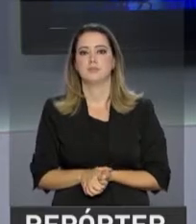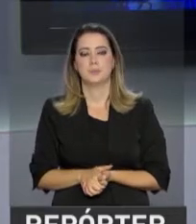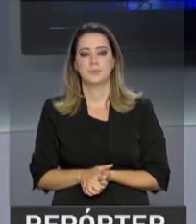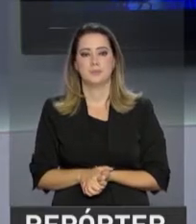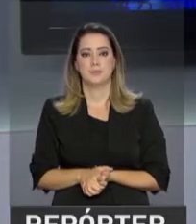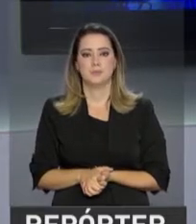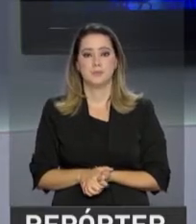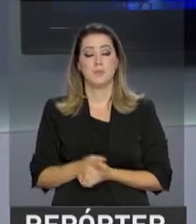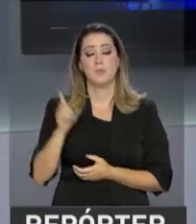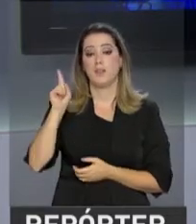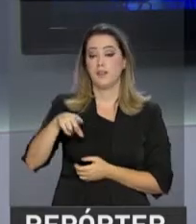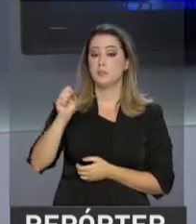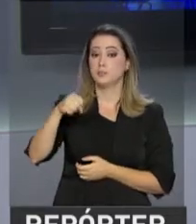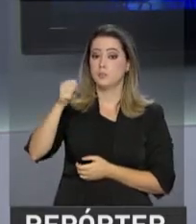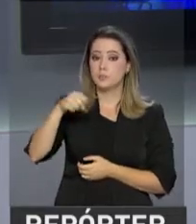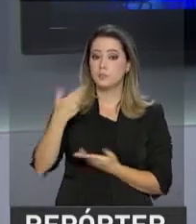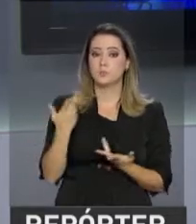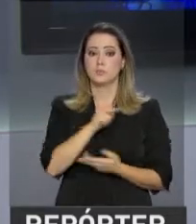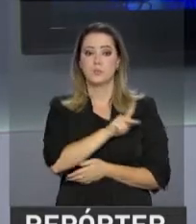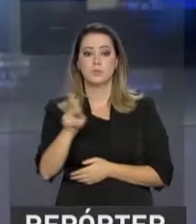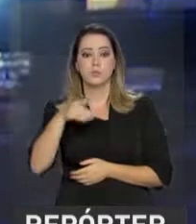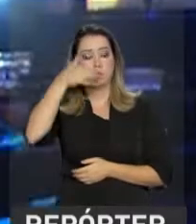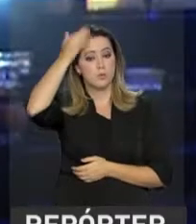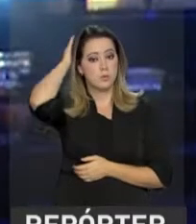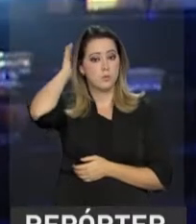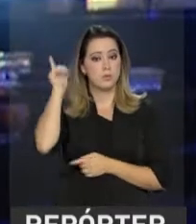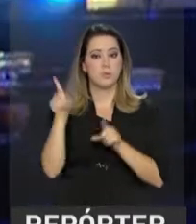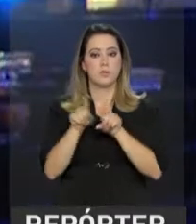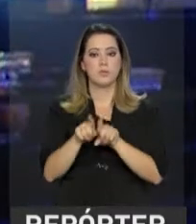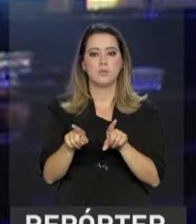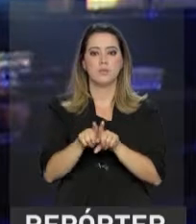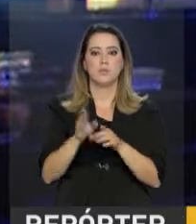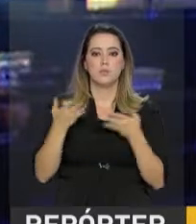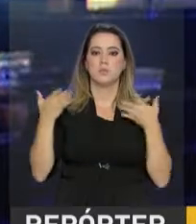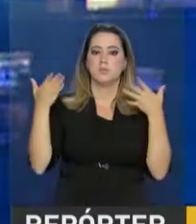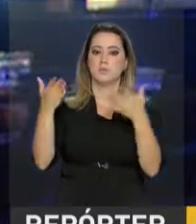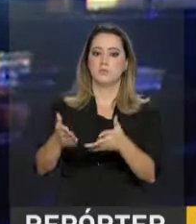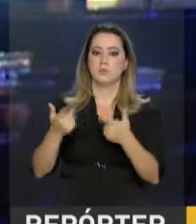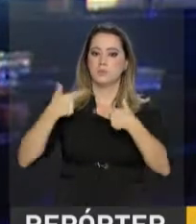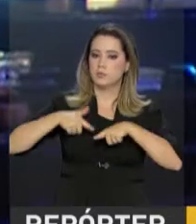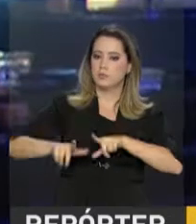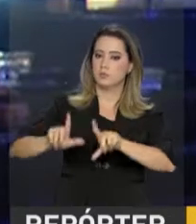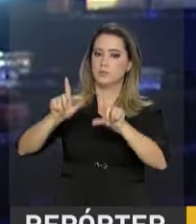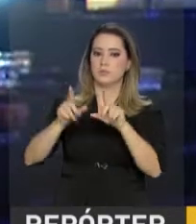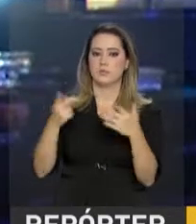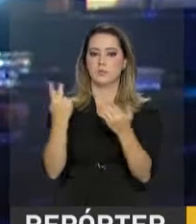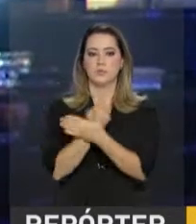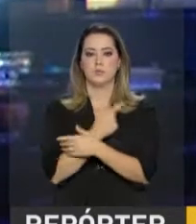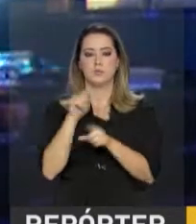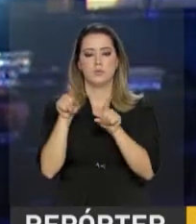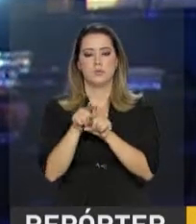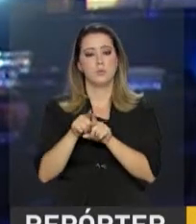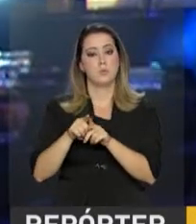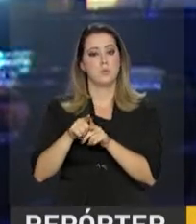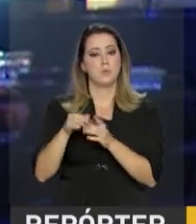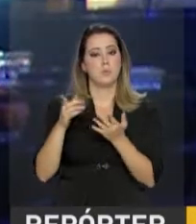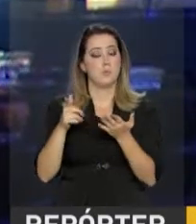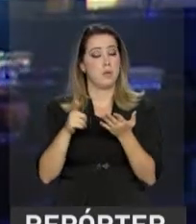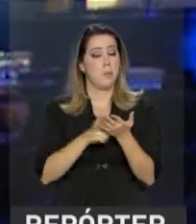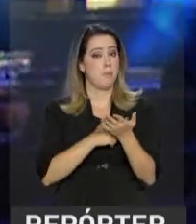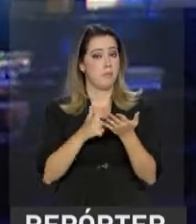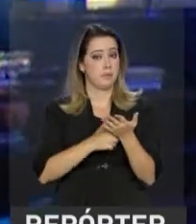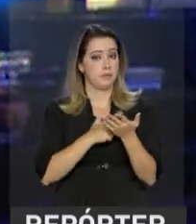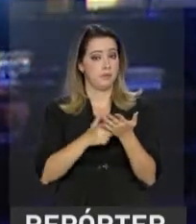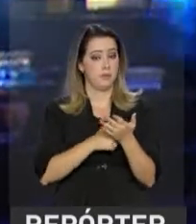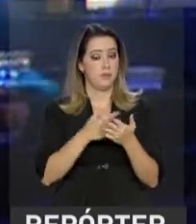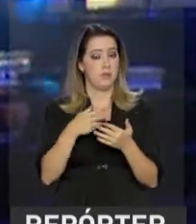isso mesmo roberto o presidente michel temer inclusive vai participar da premiação realizada pela editora três inclusive